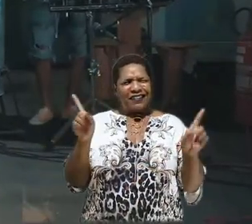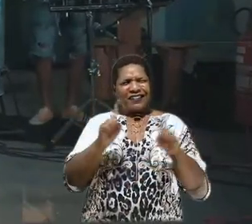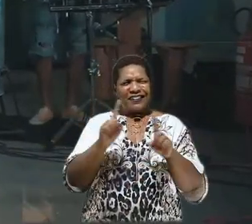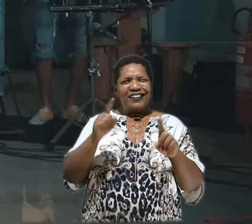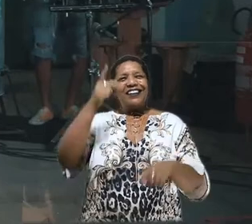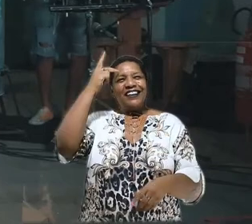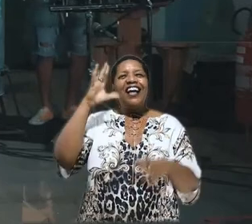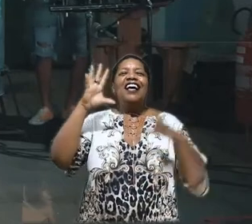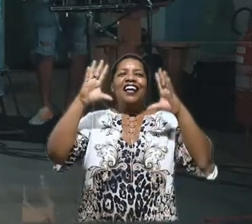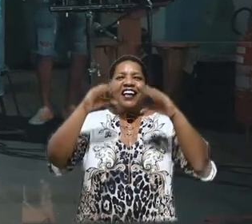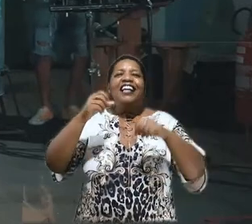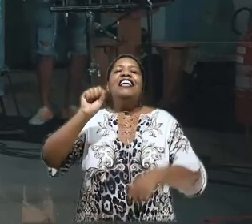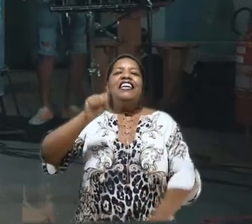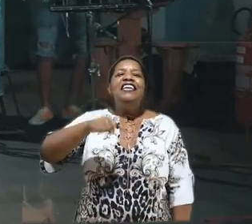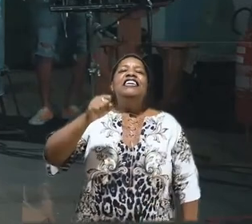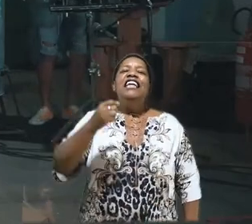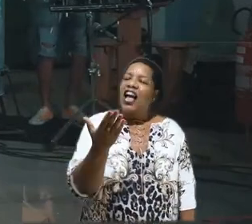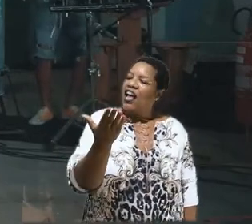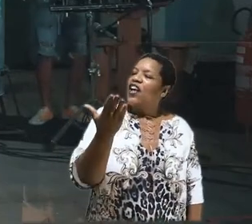de Freitas